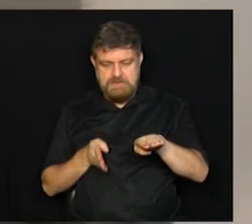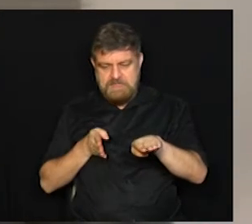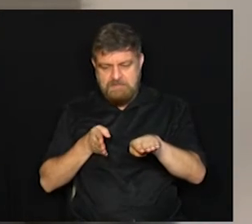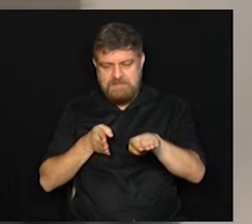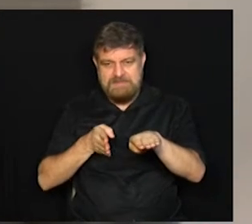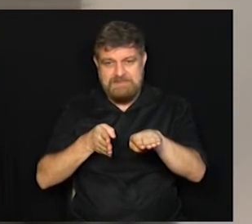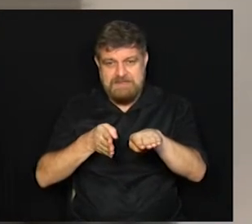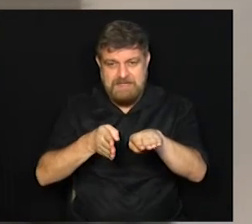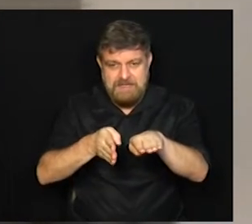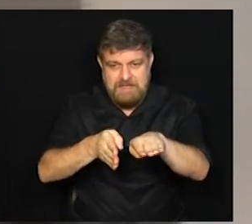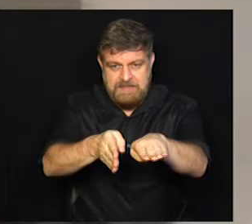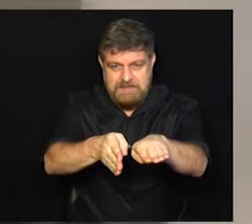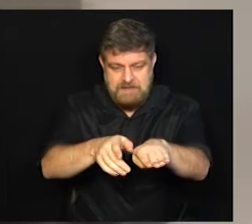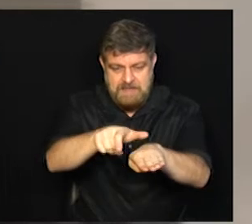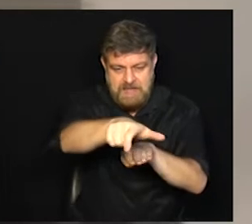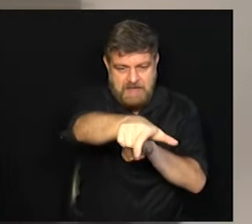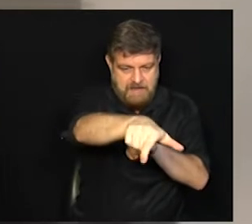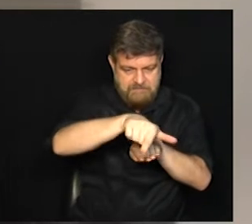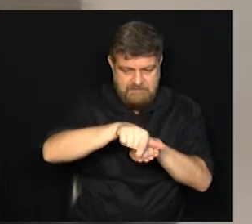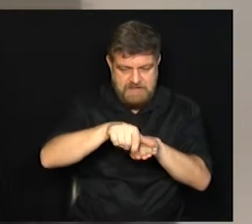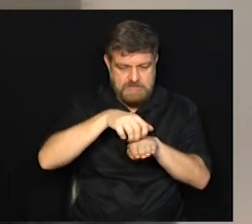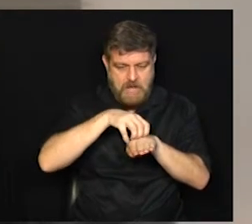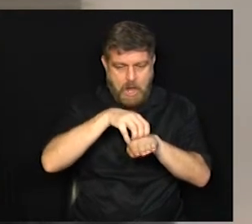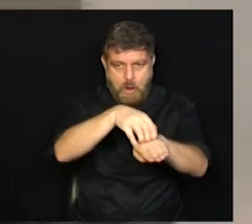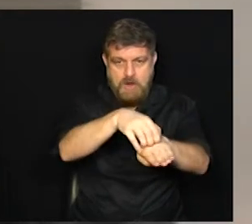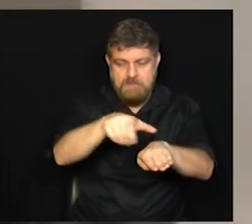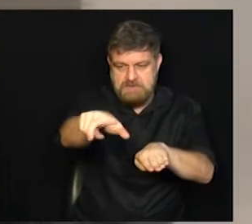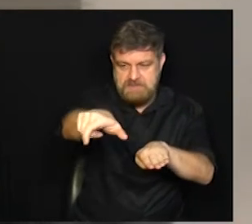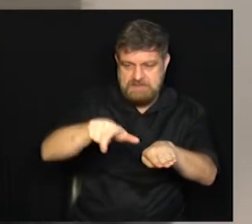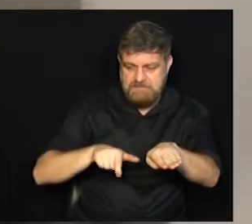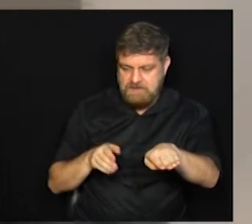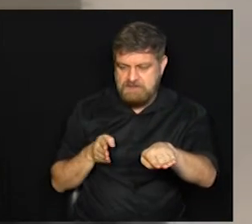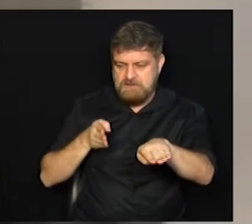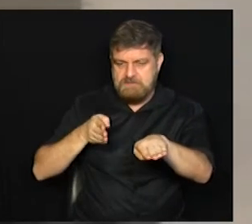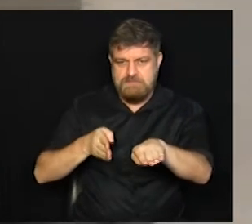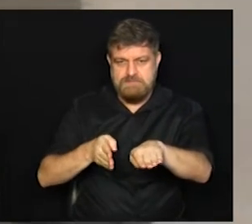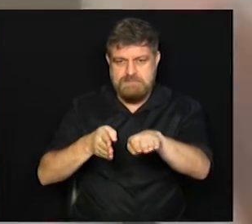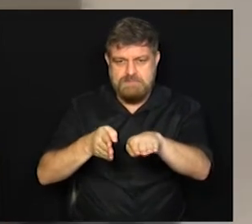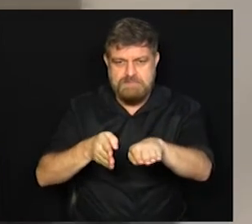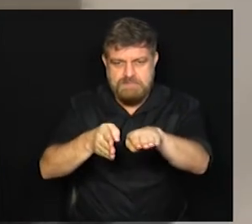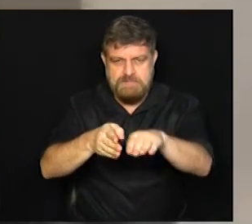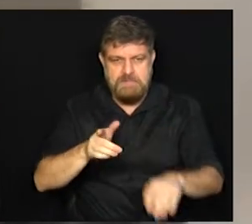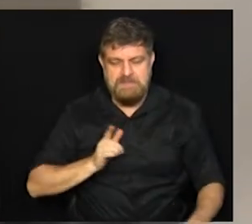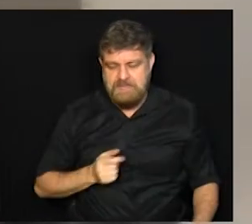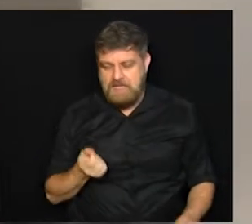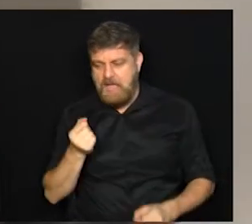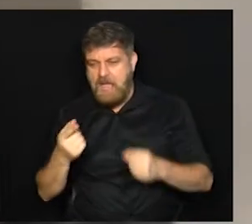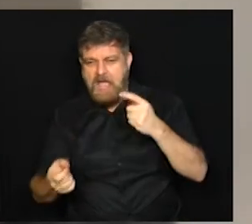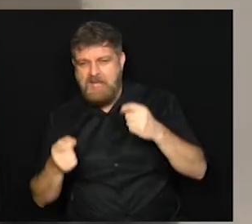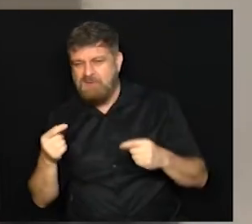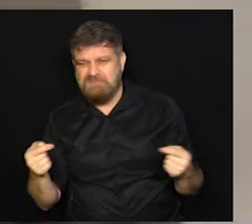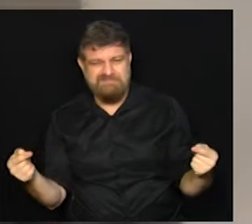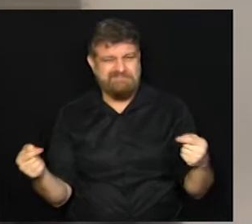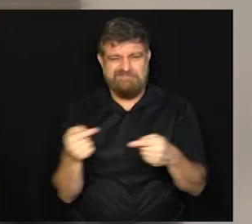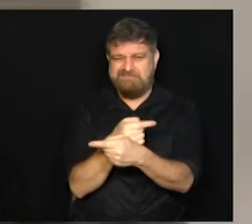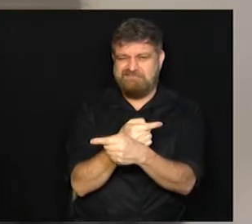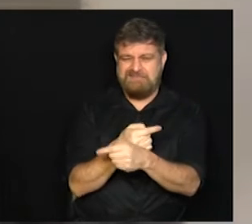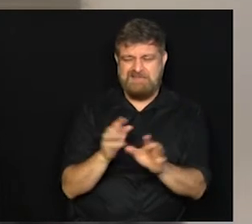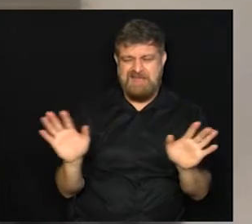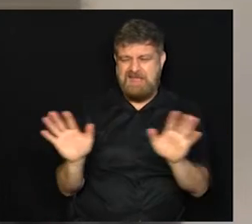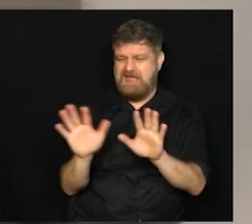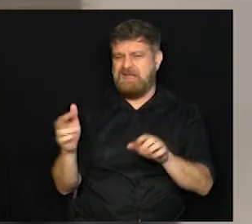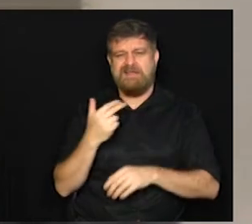o presidente da INDEC, o Ayrton, já se manifestou contra essa ideia, que muitos já aventaram aqui, que era necessário ter